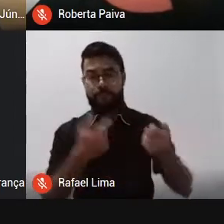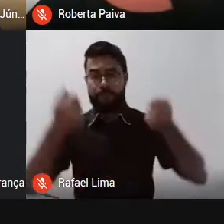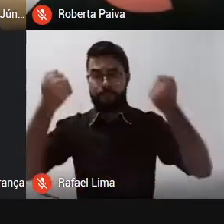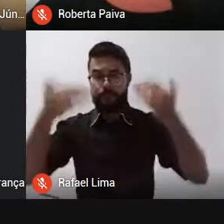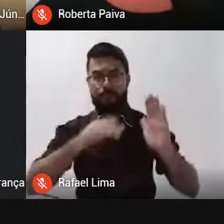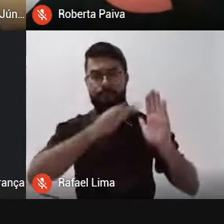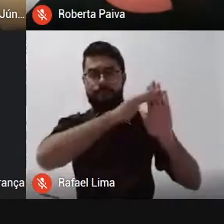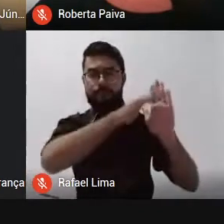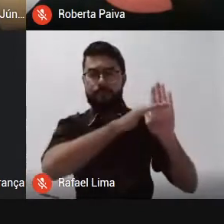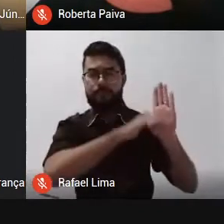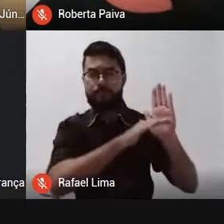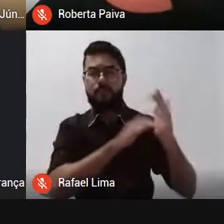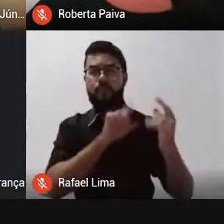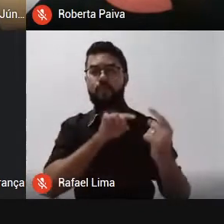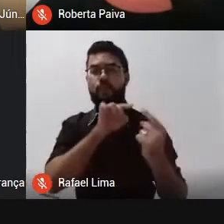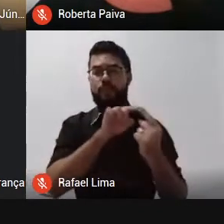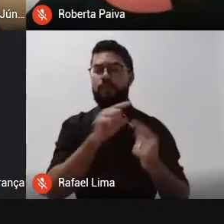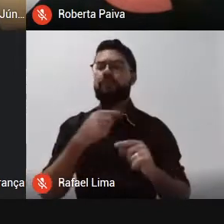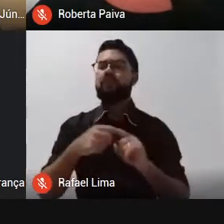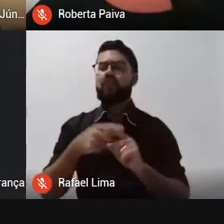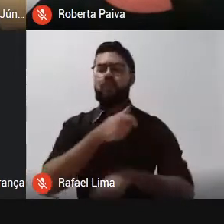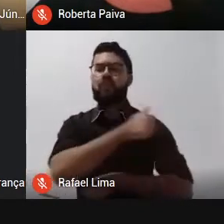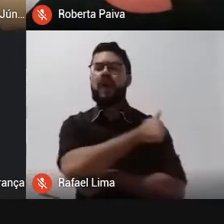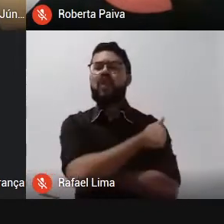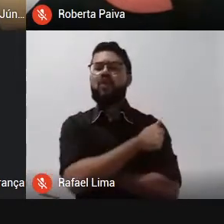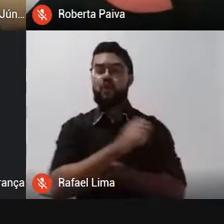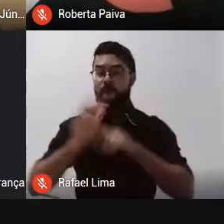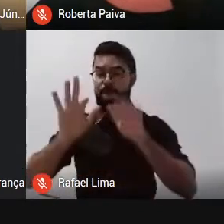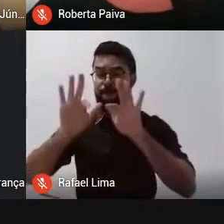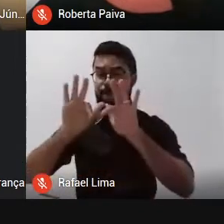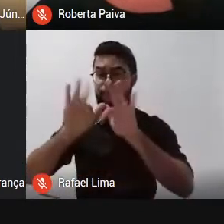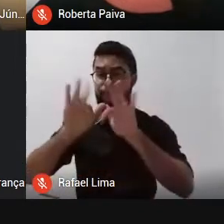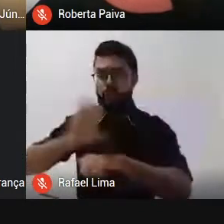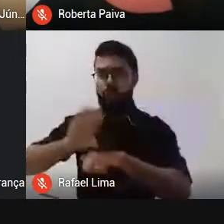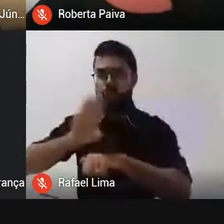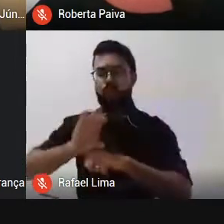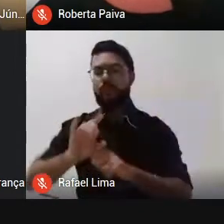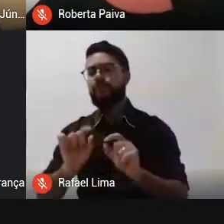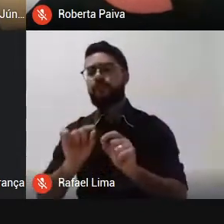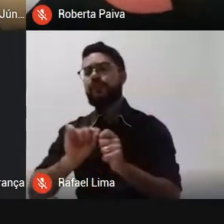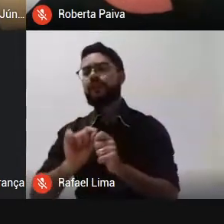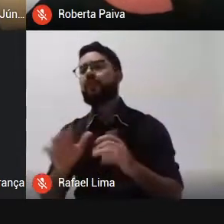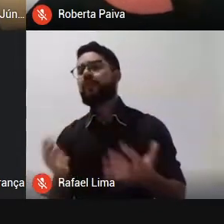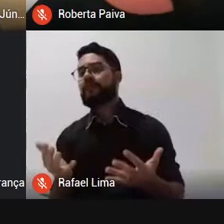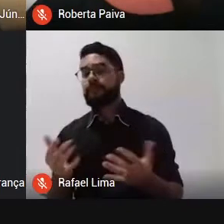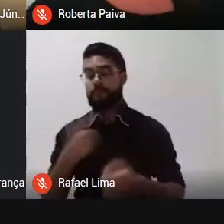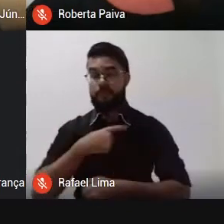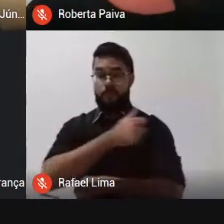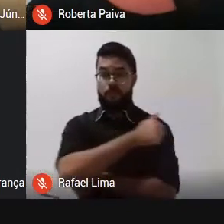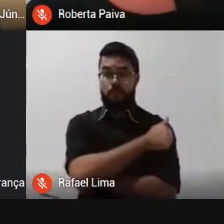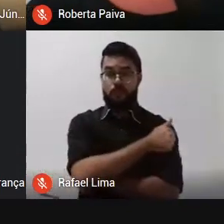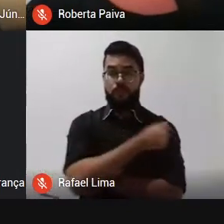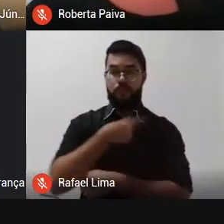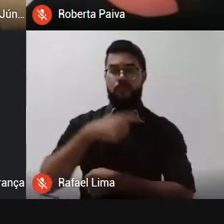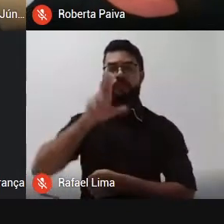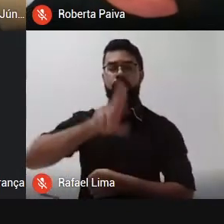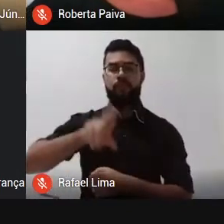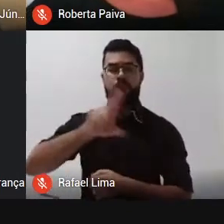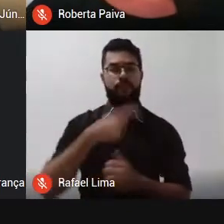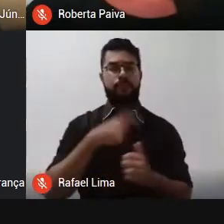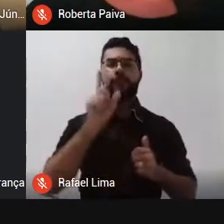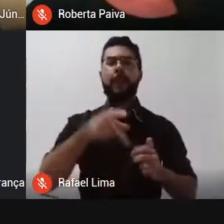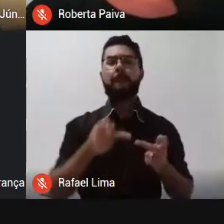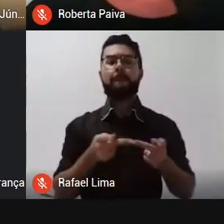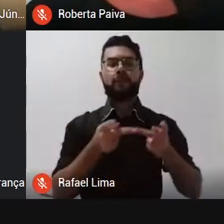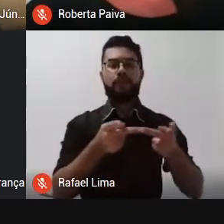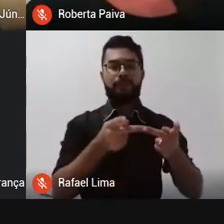final do curso, ele tem que produzir. Então, nessa disciplina, o aluno desenvolve todo um projeto arquitetônico